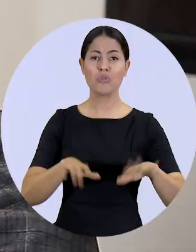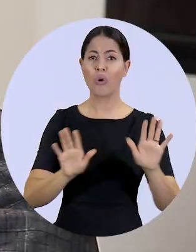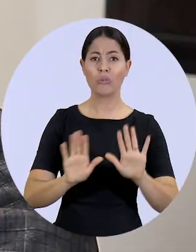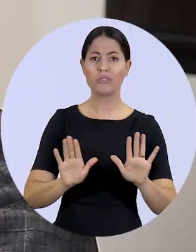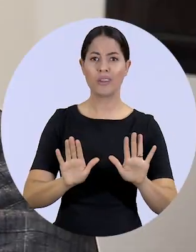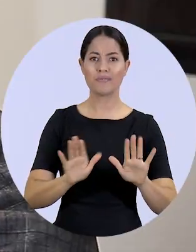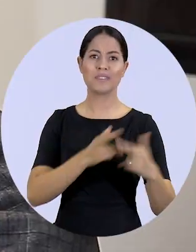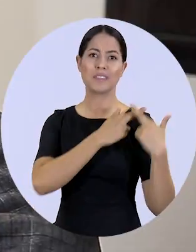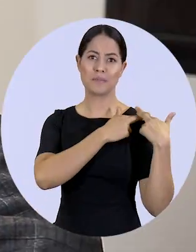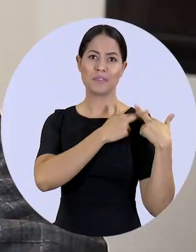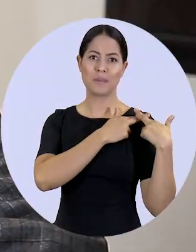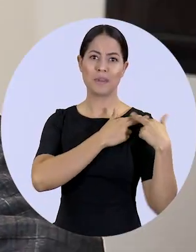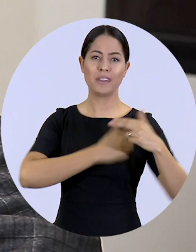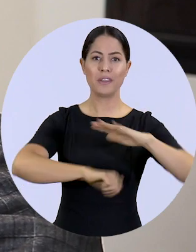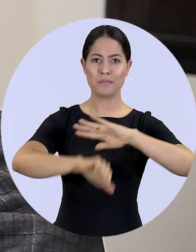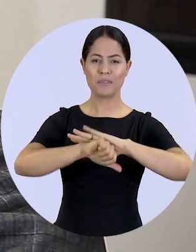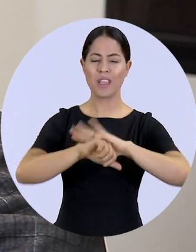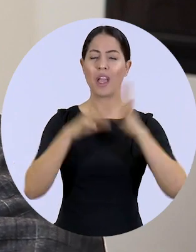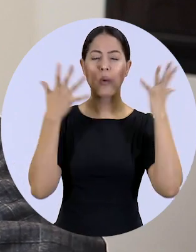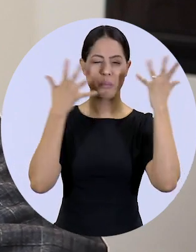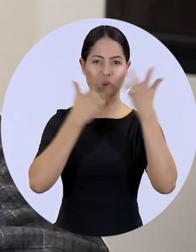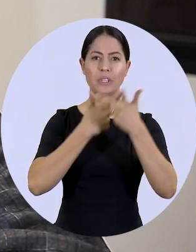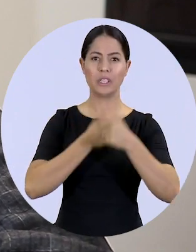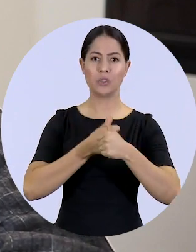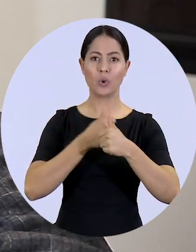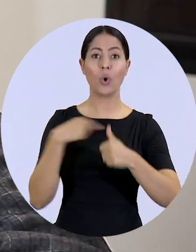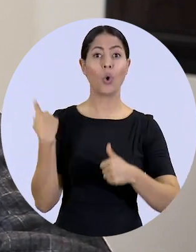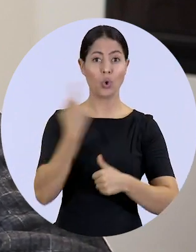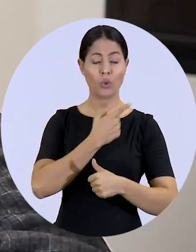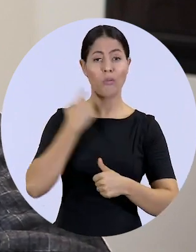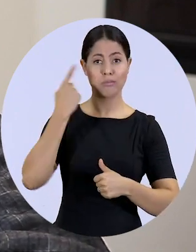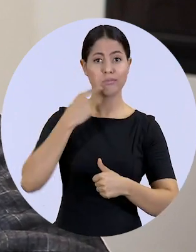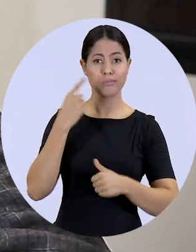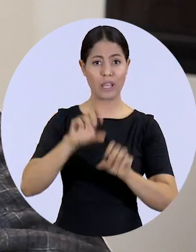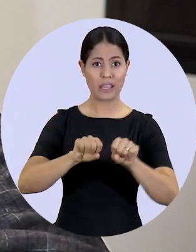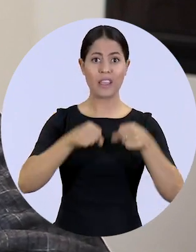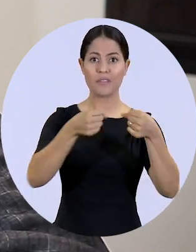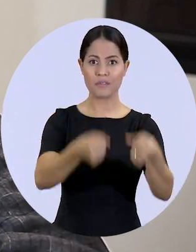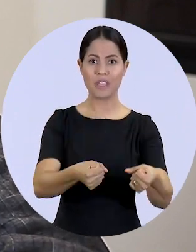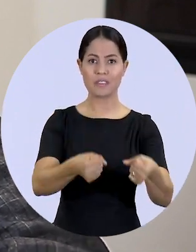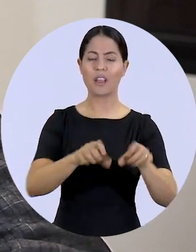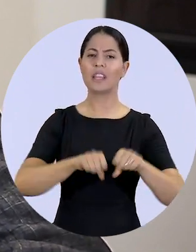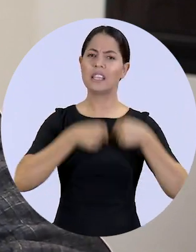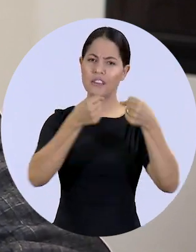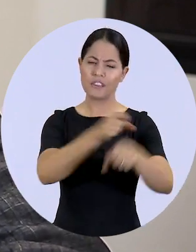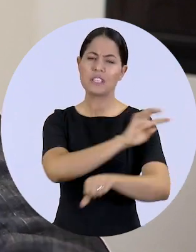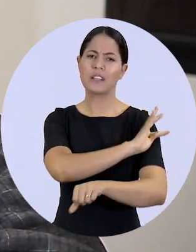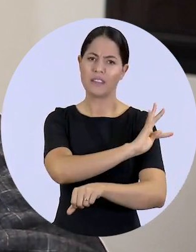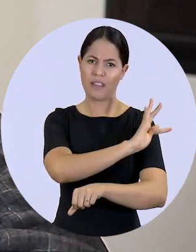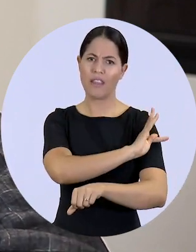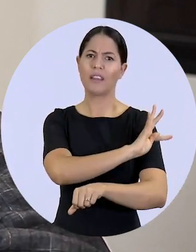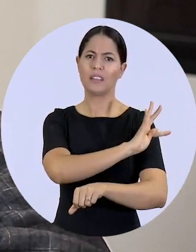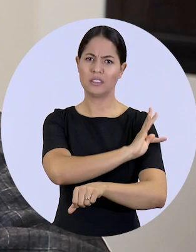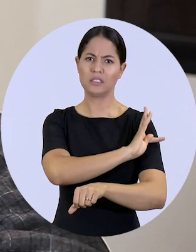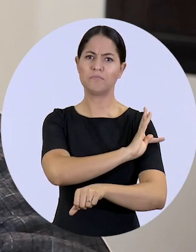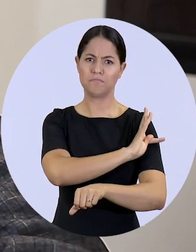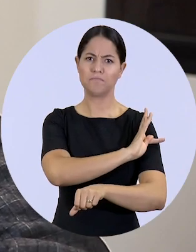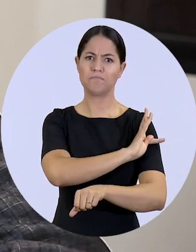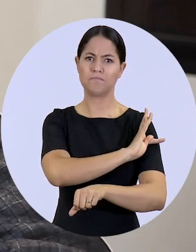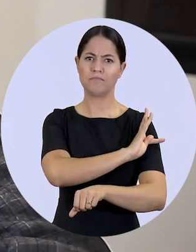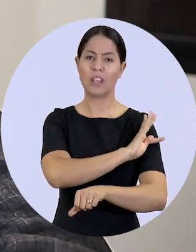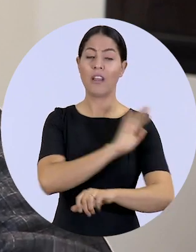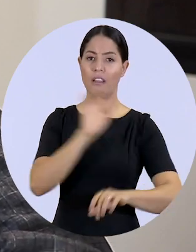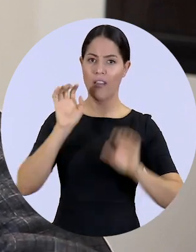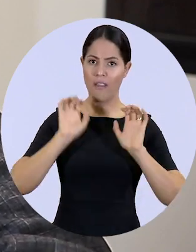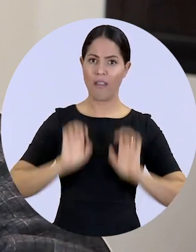penal. Esse aqui é o bonito da advocacia criminal. Você faz a defesa, desde que existe uma defesa técnica, evidentemente